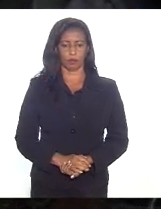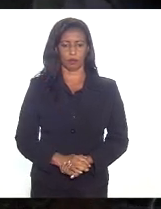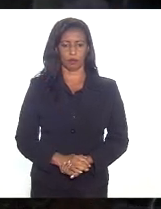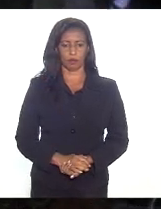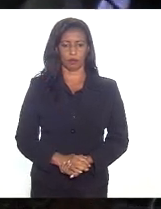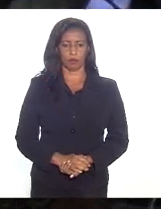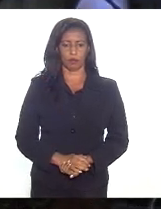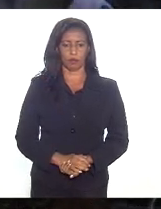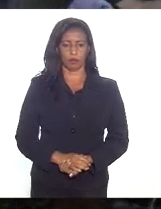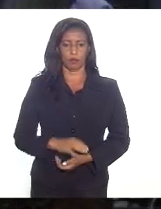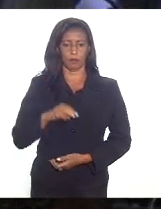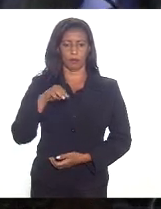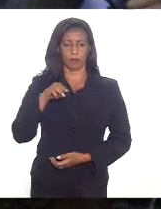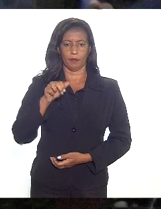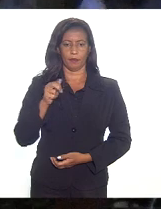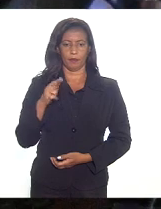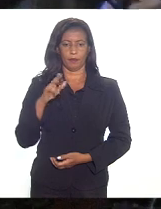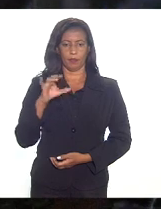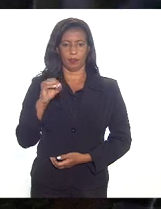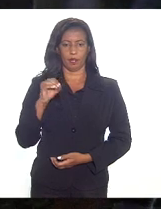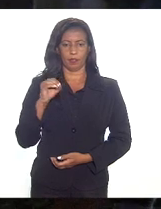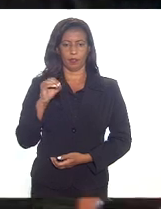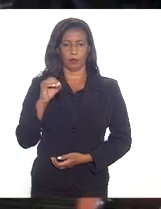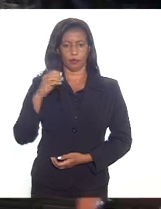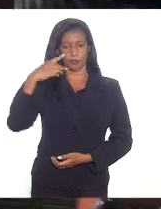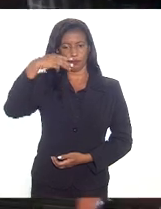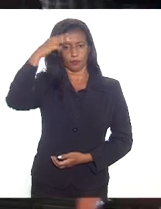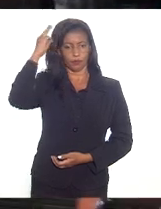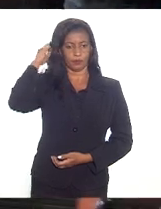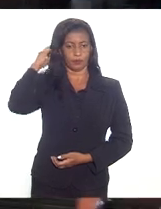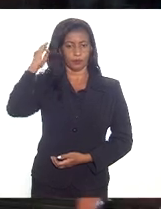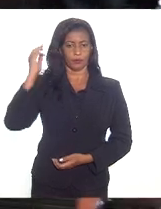Deputado Márcio Pacheco.